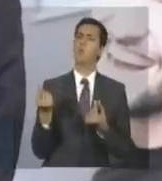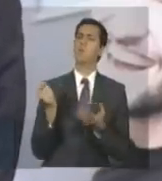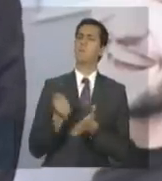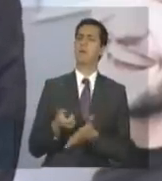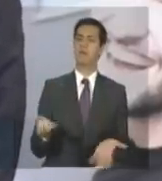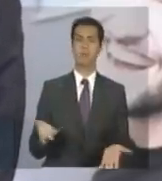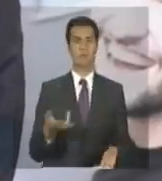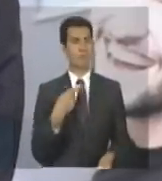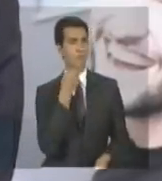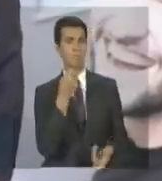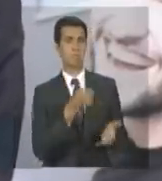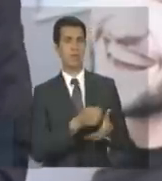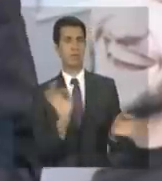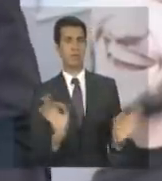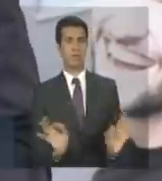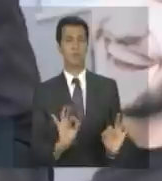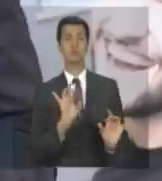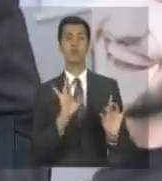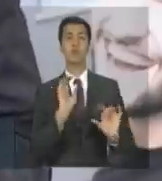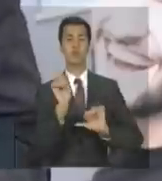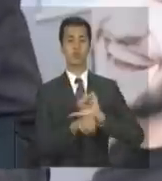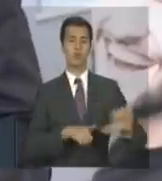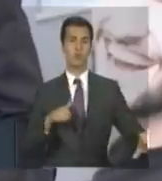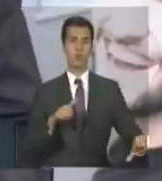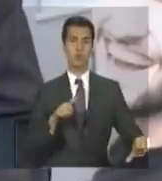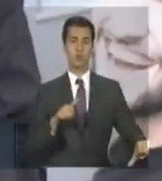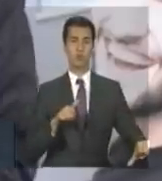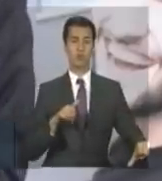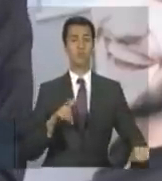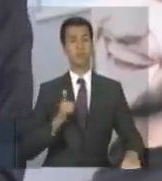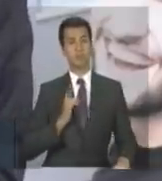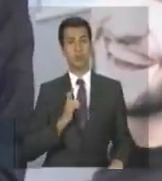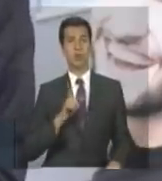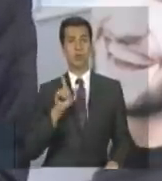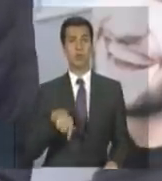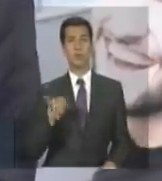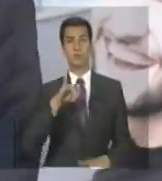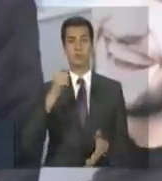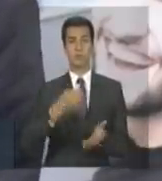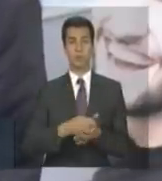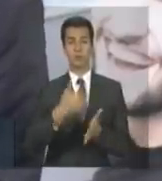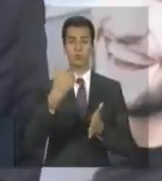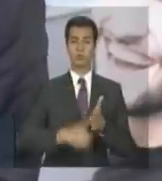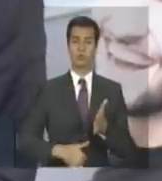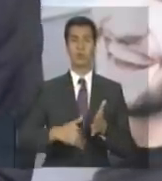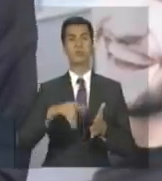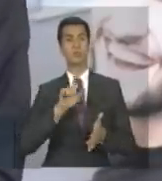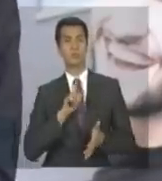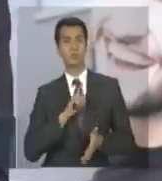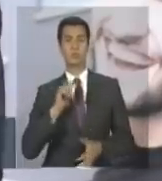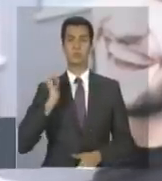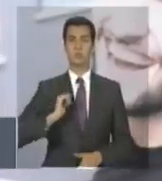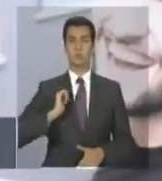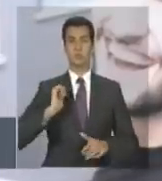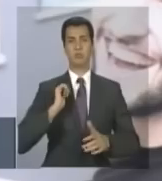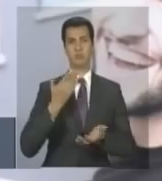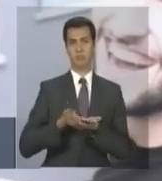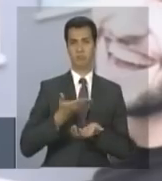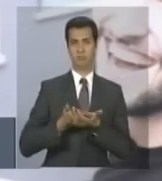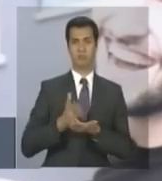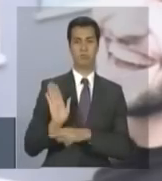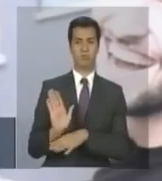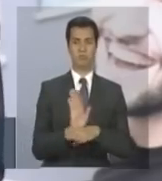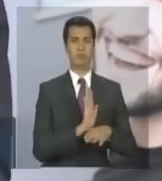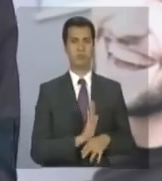nada. É uma troca de isenção por bolsa de estudo, nós vamos te apresentar. E aí a história é